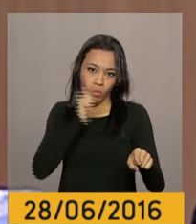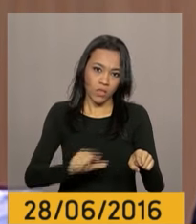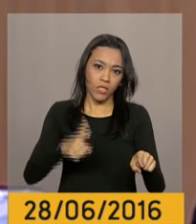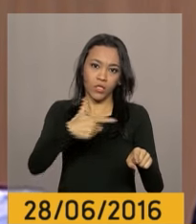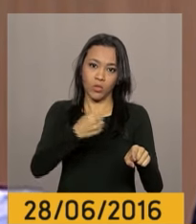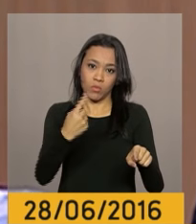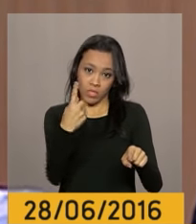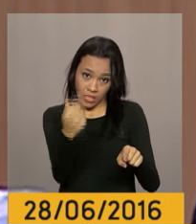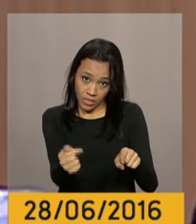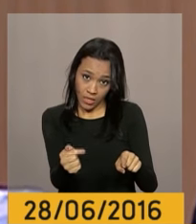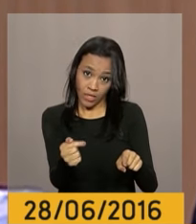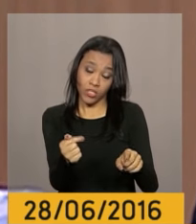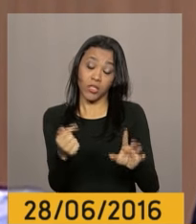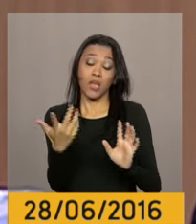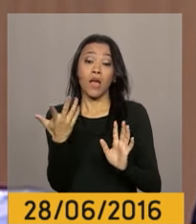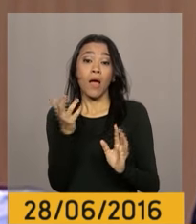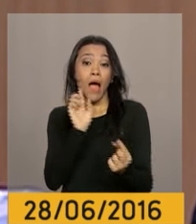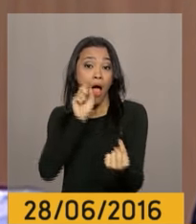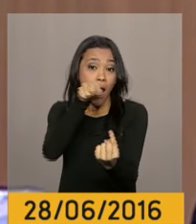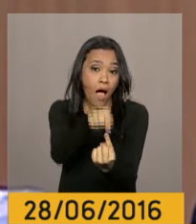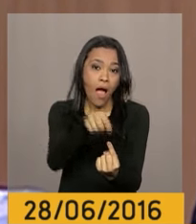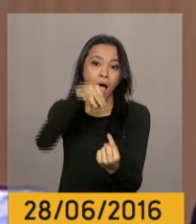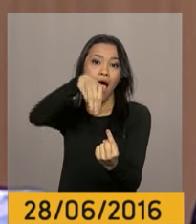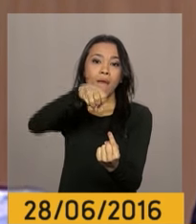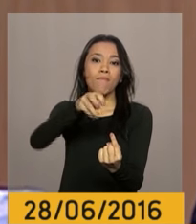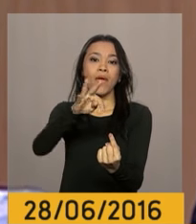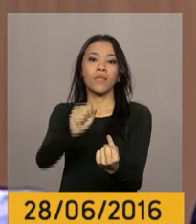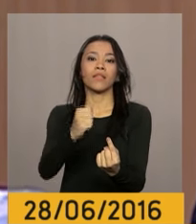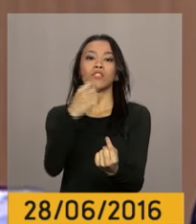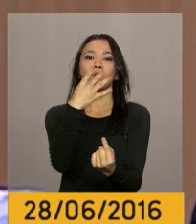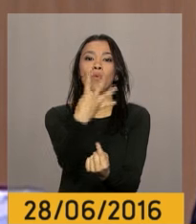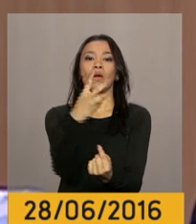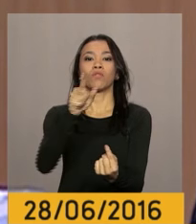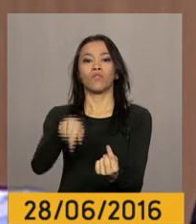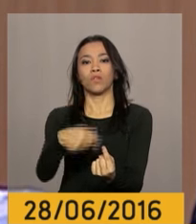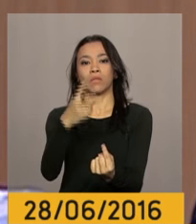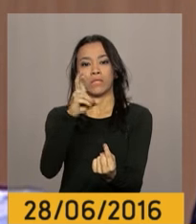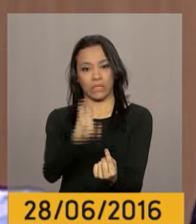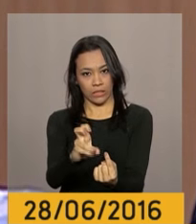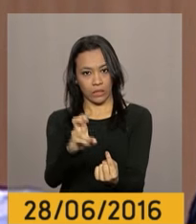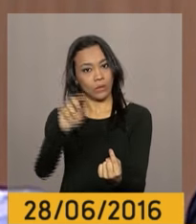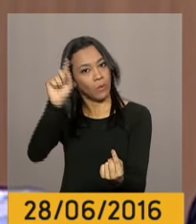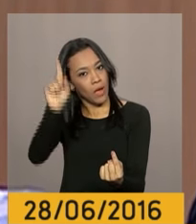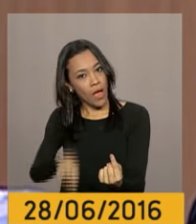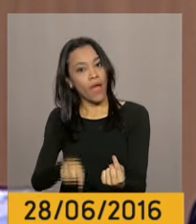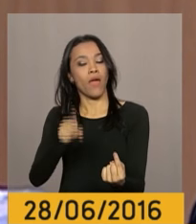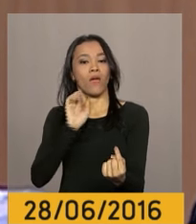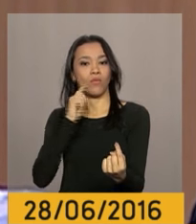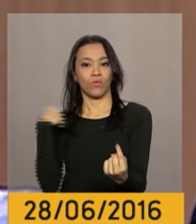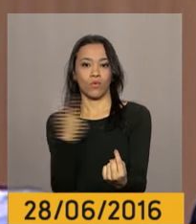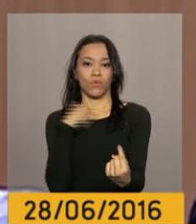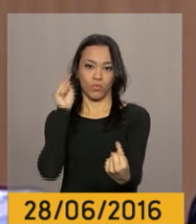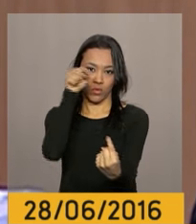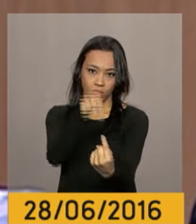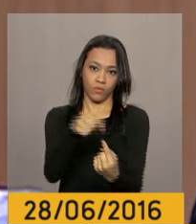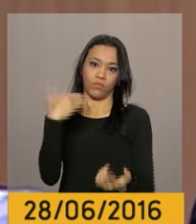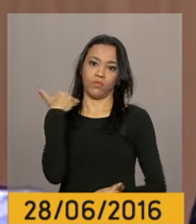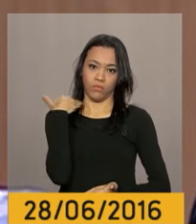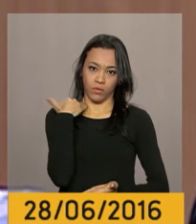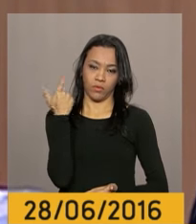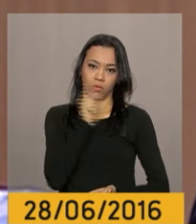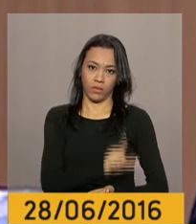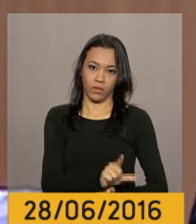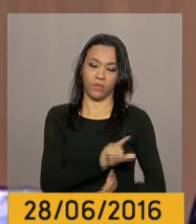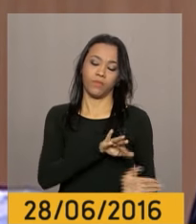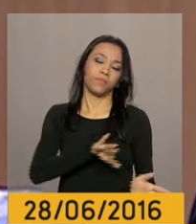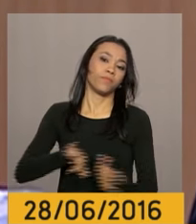a meta de 4,5% em 2017 é o nosso objetivo. Só